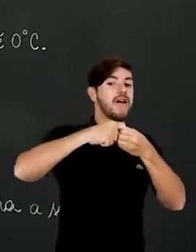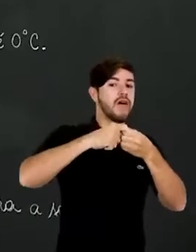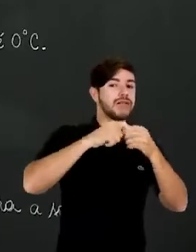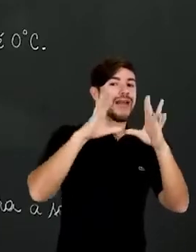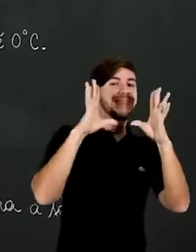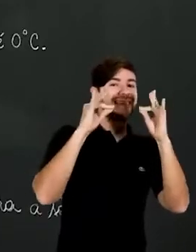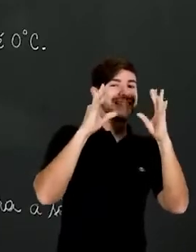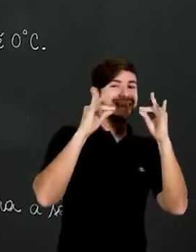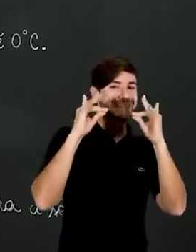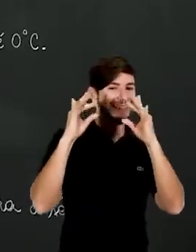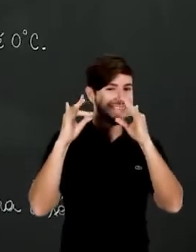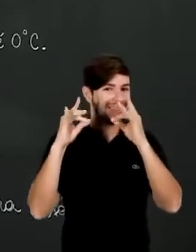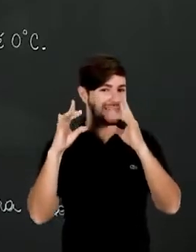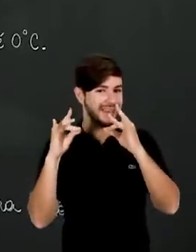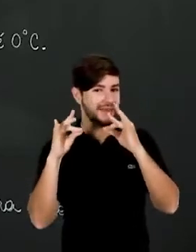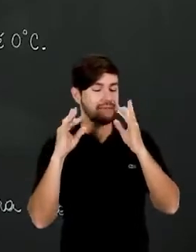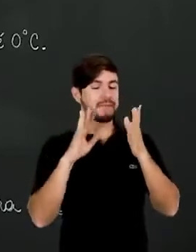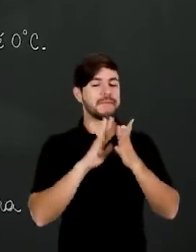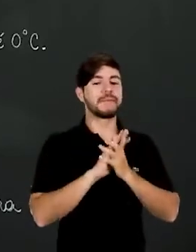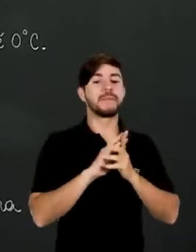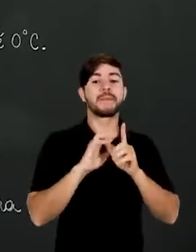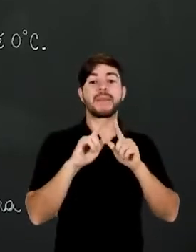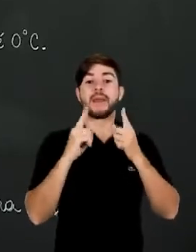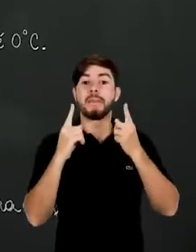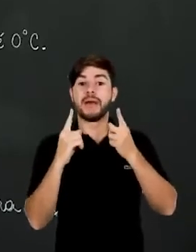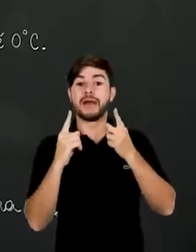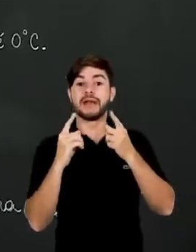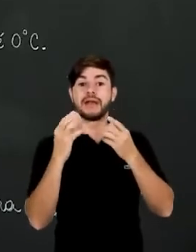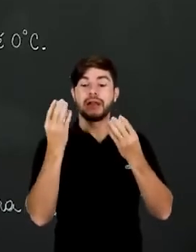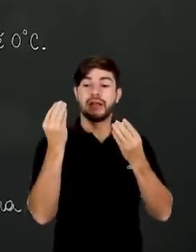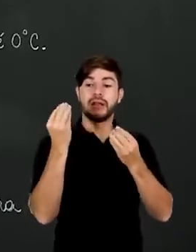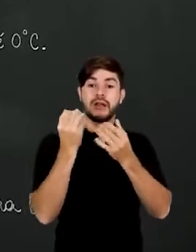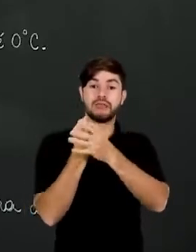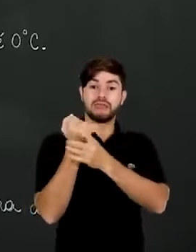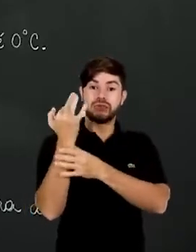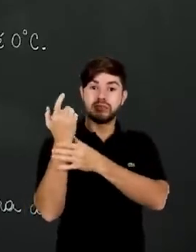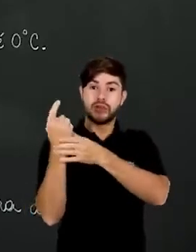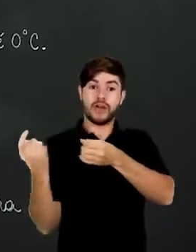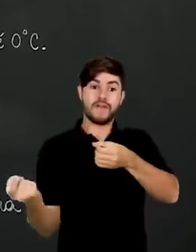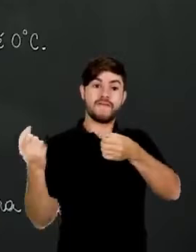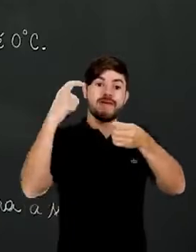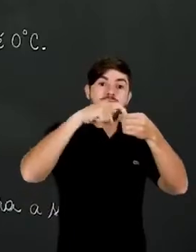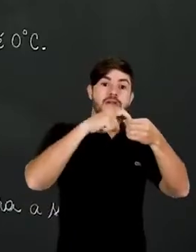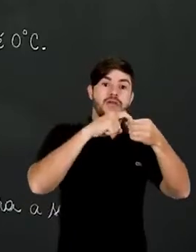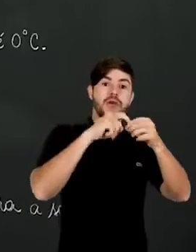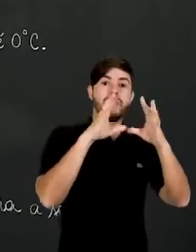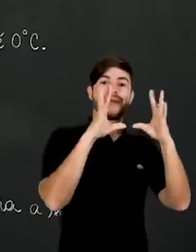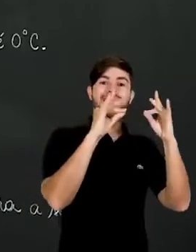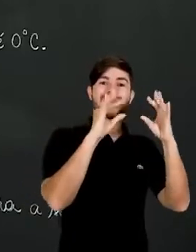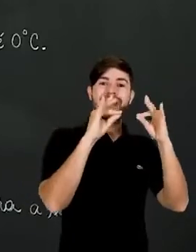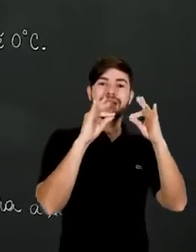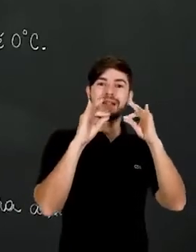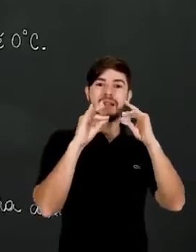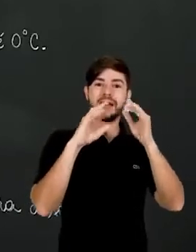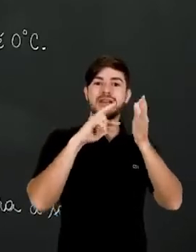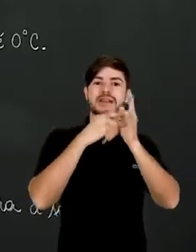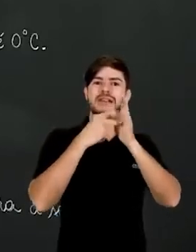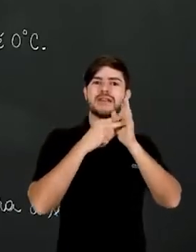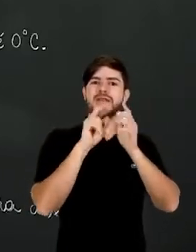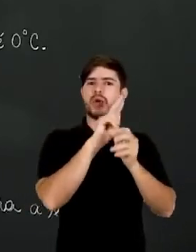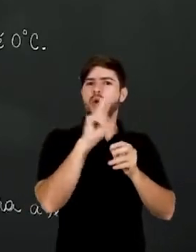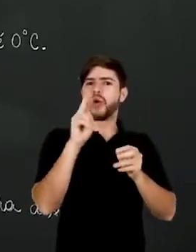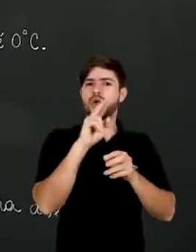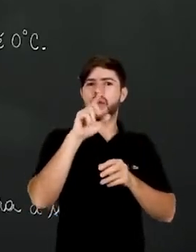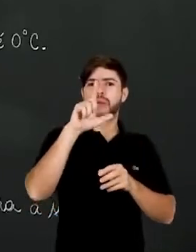tudo embaçado, está molhado. Sim, no estado gasoso, ele voltou a virar líquido. O nome disso é a liquefação